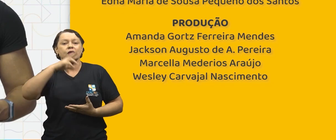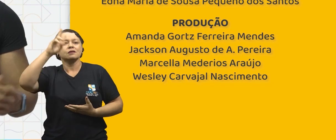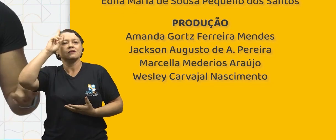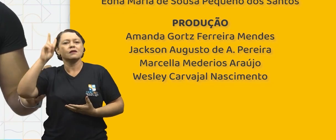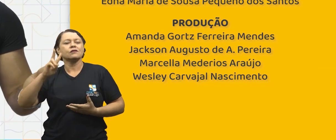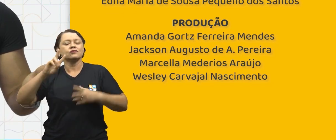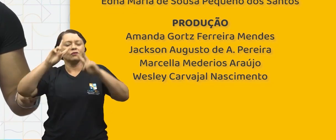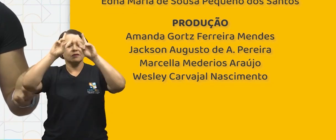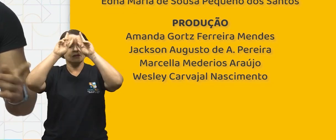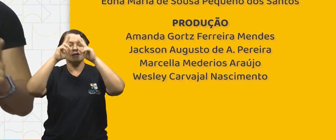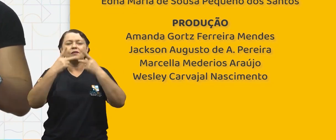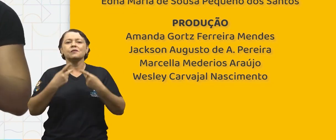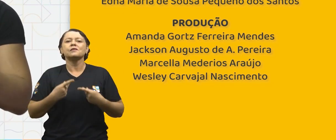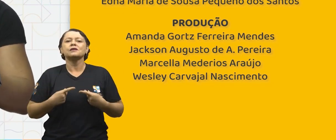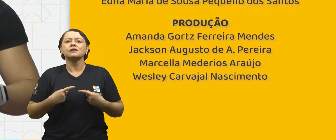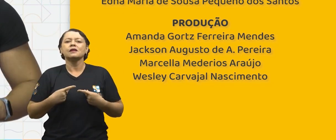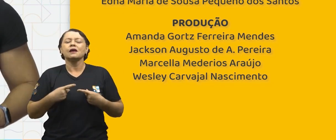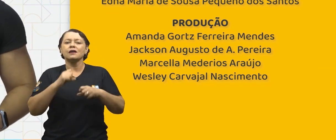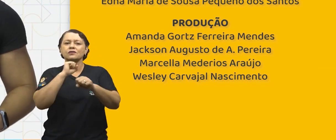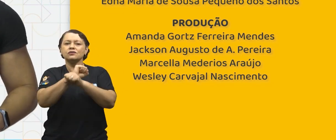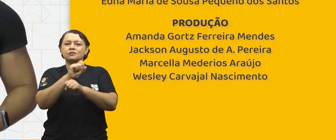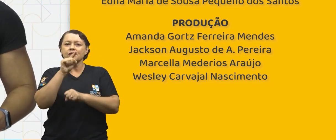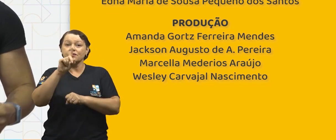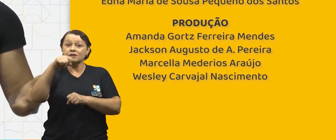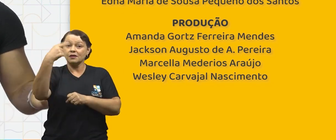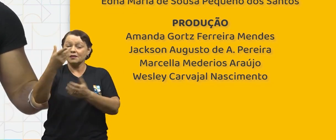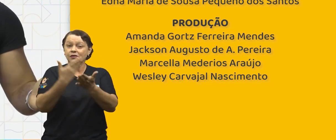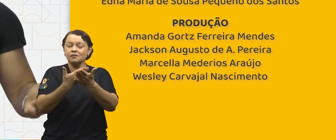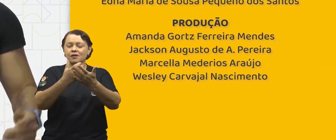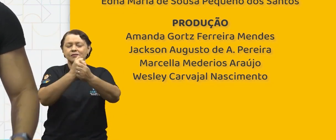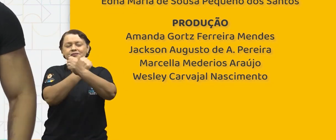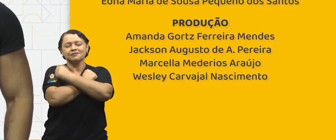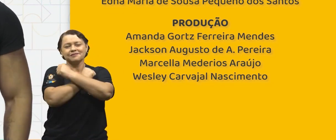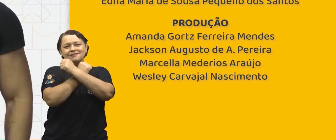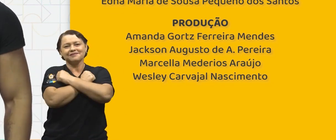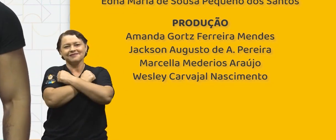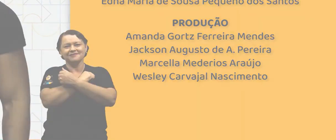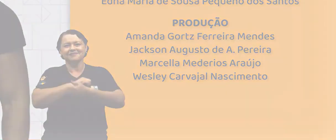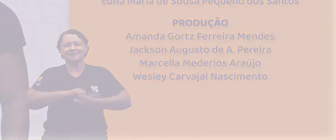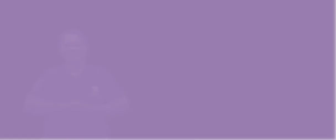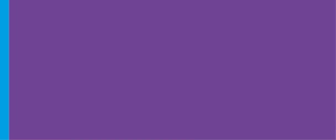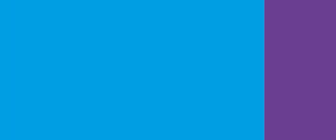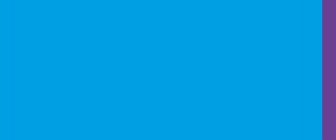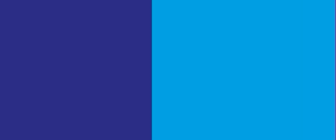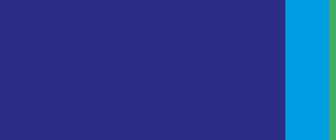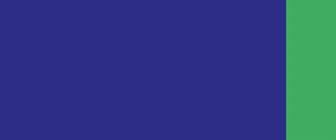a história da humanidade. Aguardo você na próxima aula. Um grande abraço. Tchau, tchau.